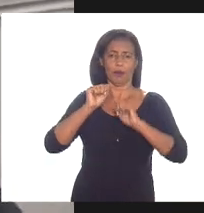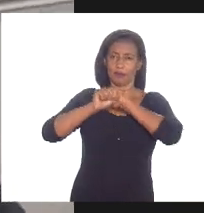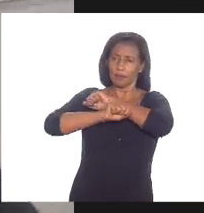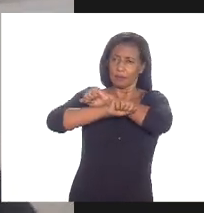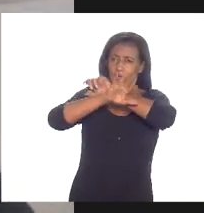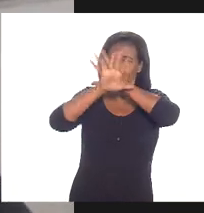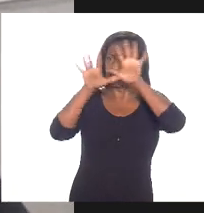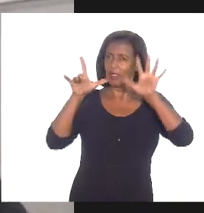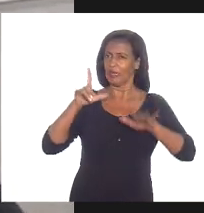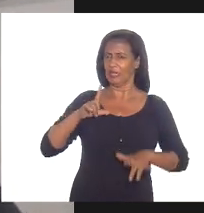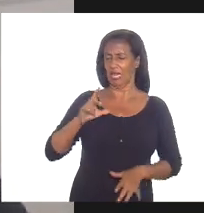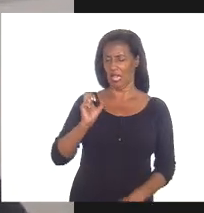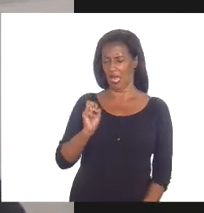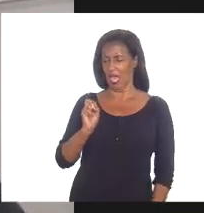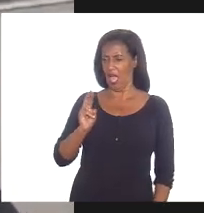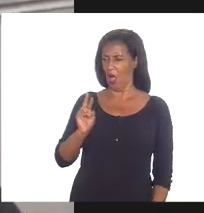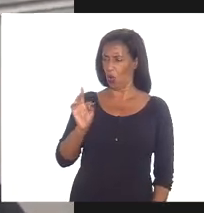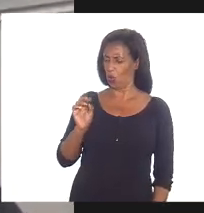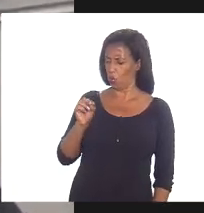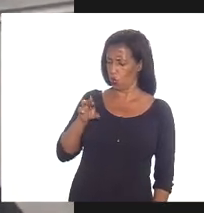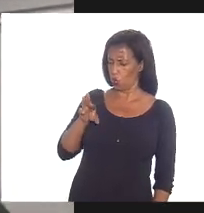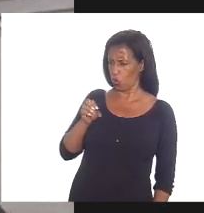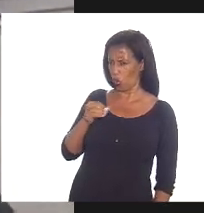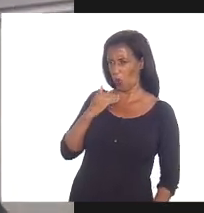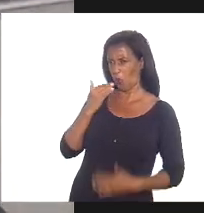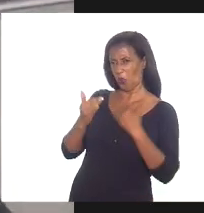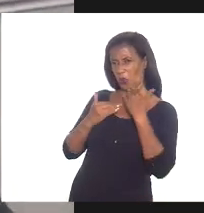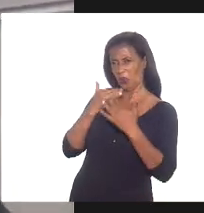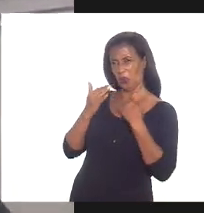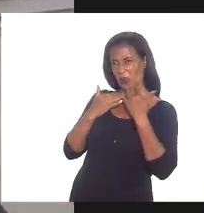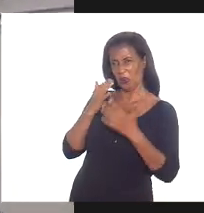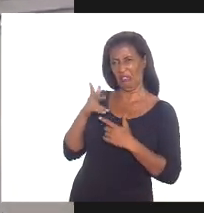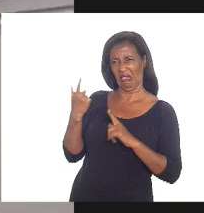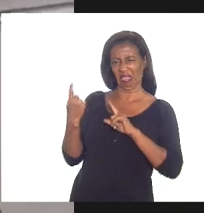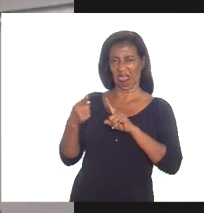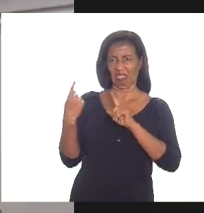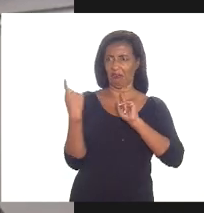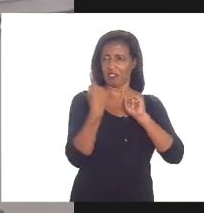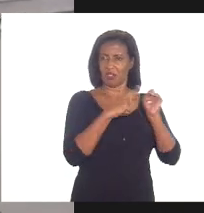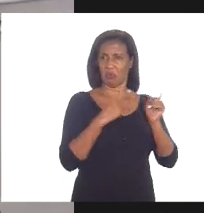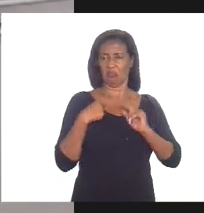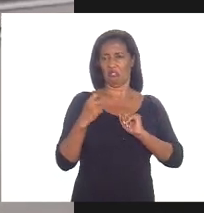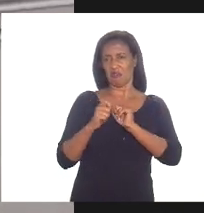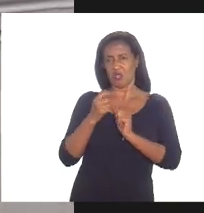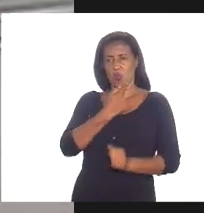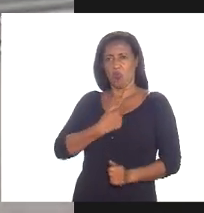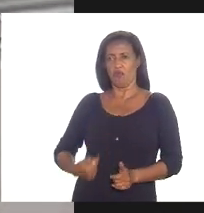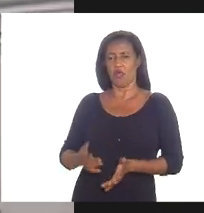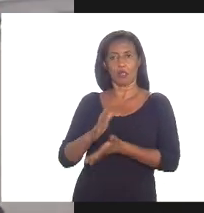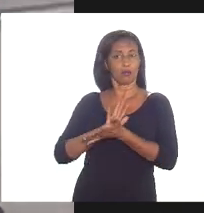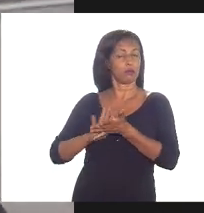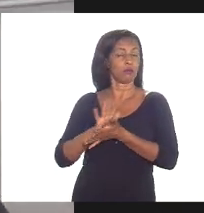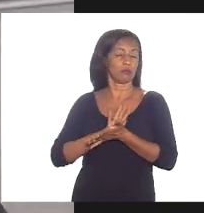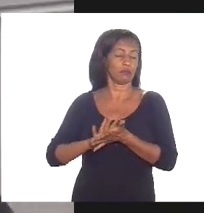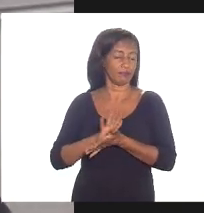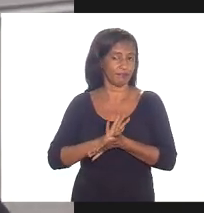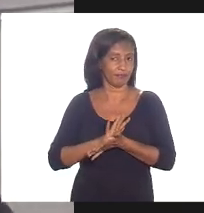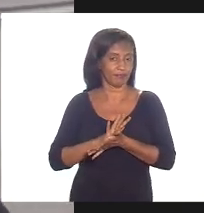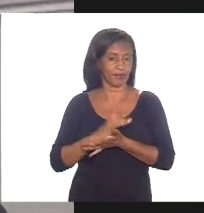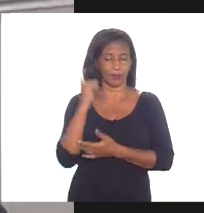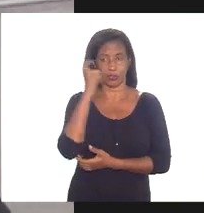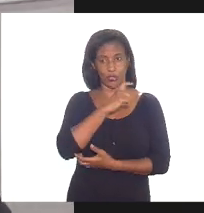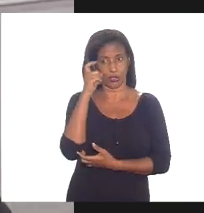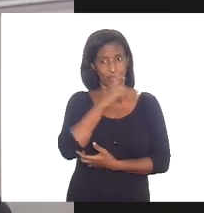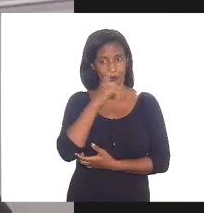sim, autonomia. Dizer também que é balela. Ah, eu sempre fui oposição, eu nunca participei de governo nenhum. Mentira.